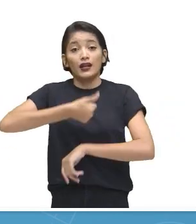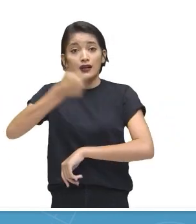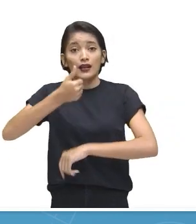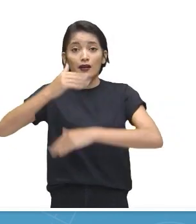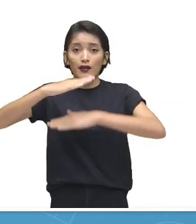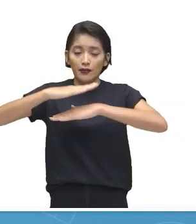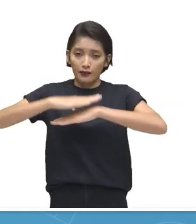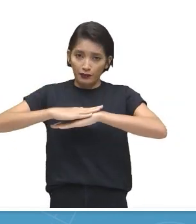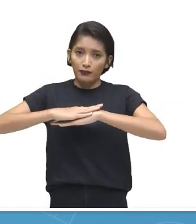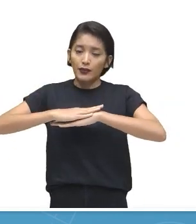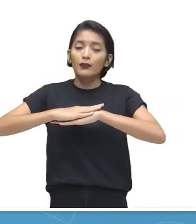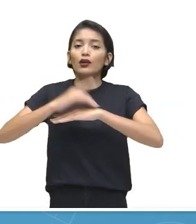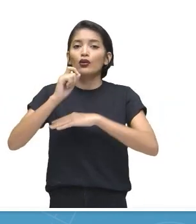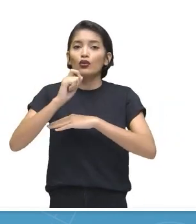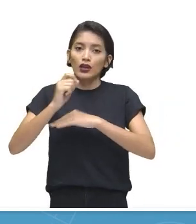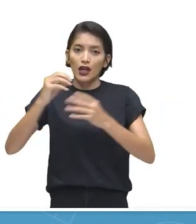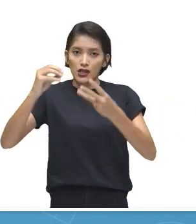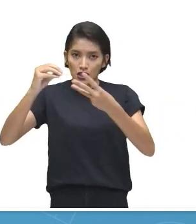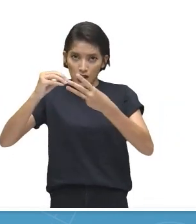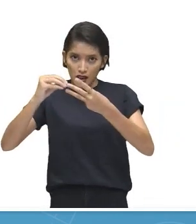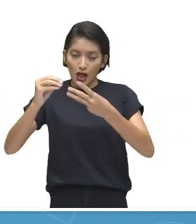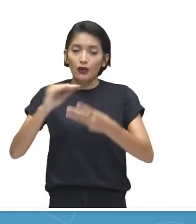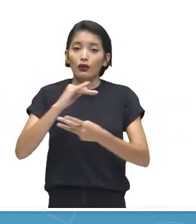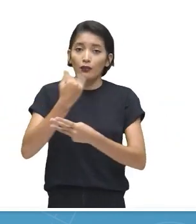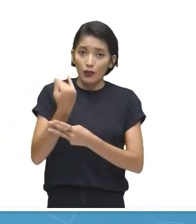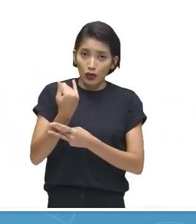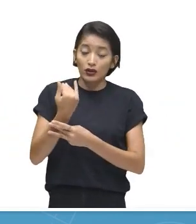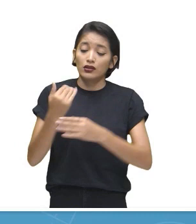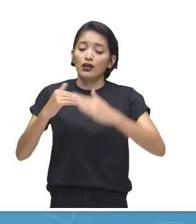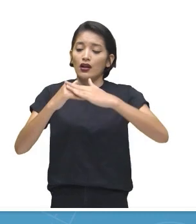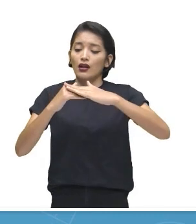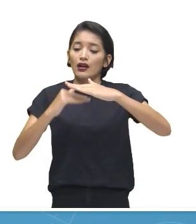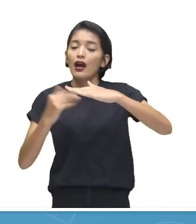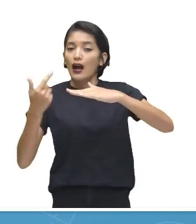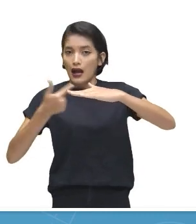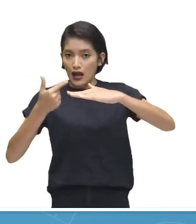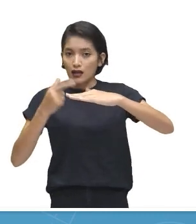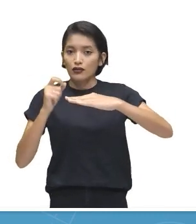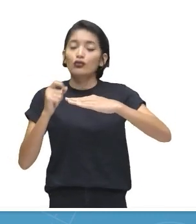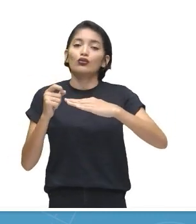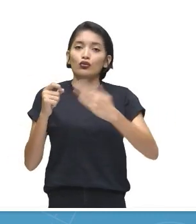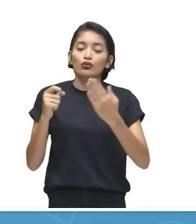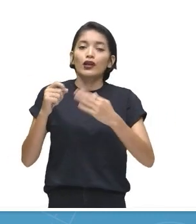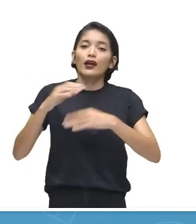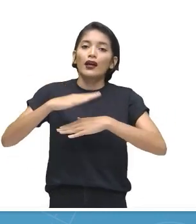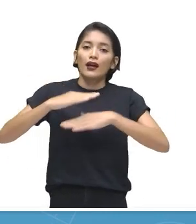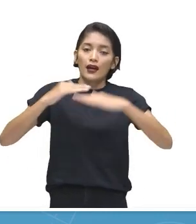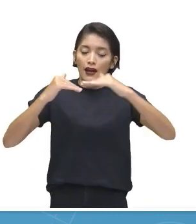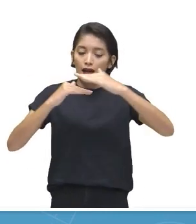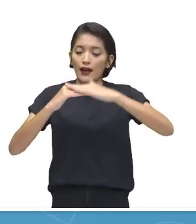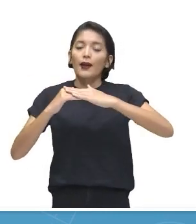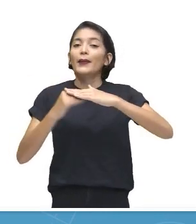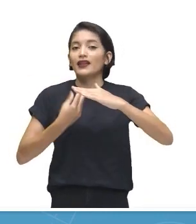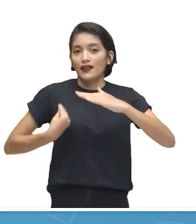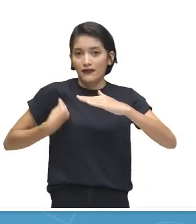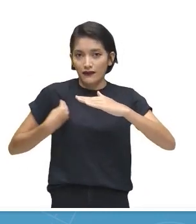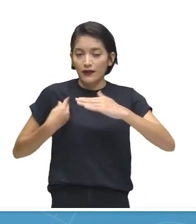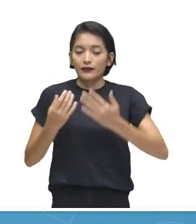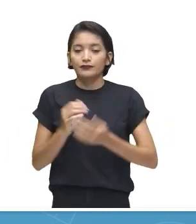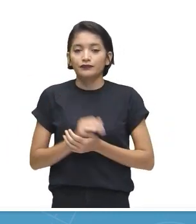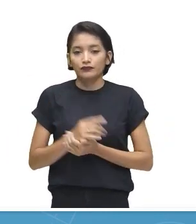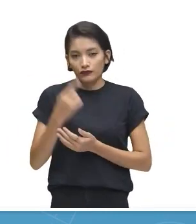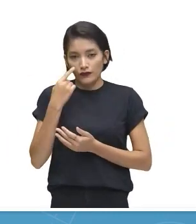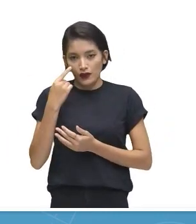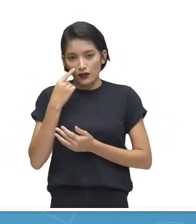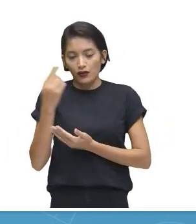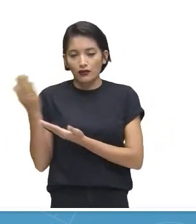córnea, formada por células mortas, e a outra camada é uma camada de células vivas. Então, olha só, a gente está visualizando aí